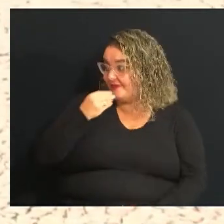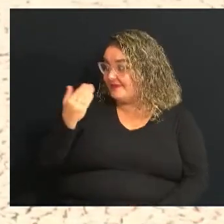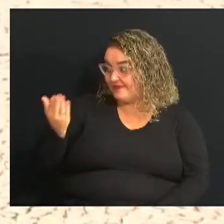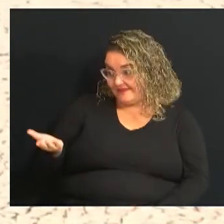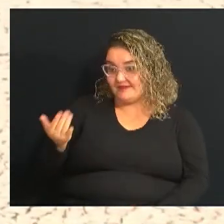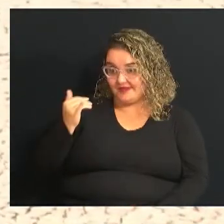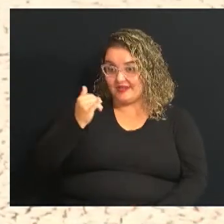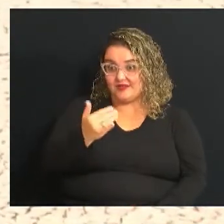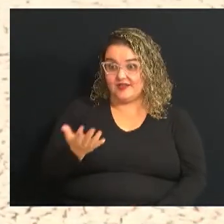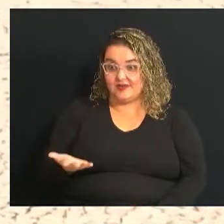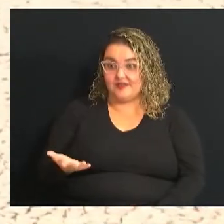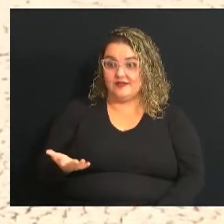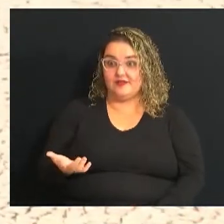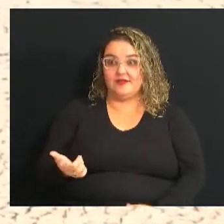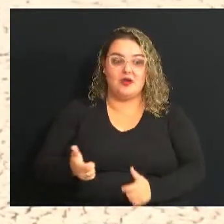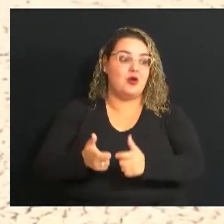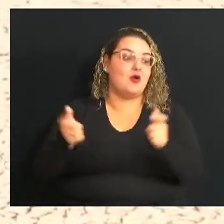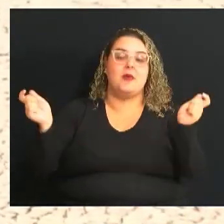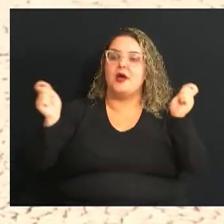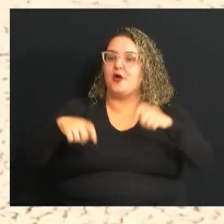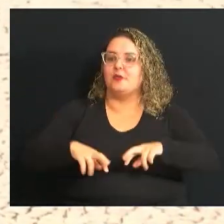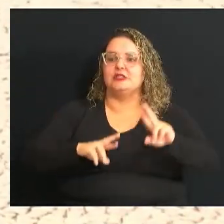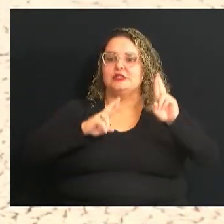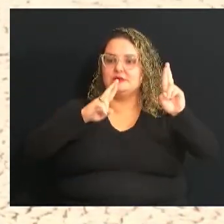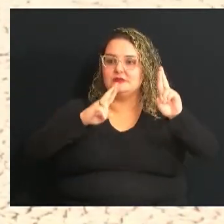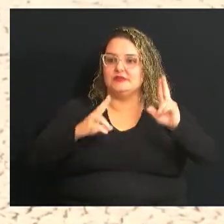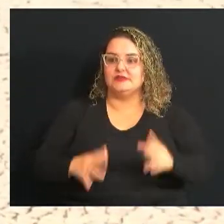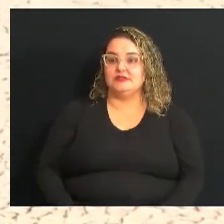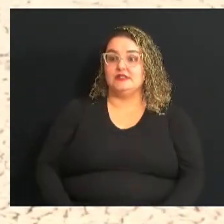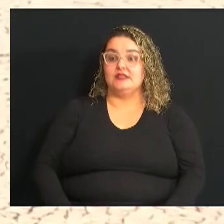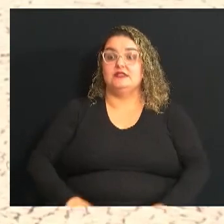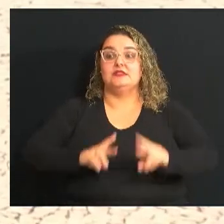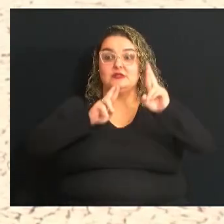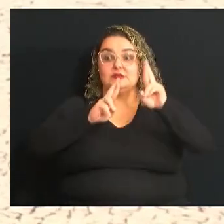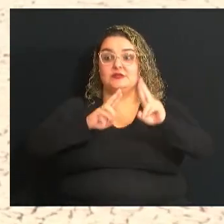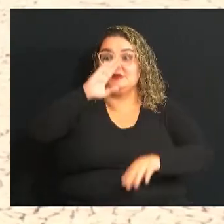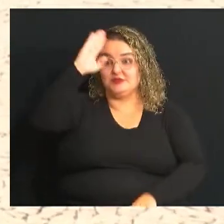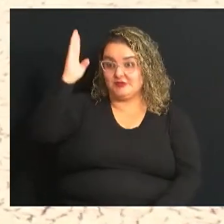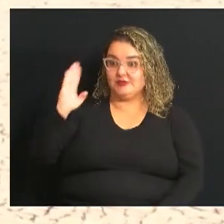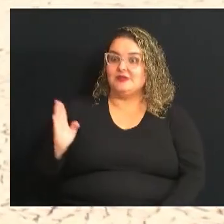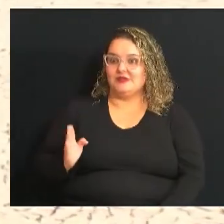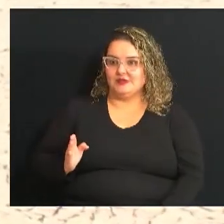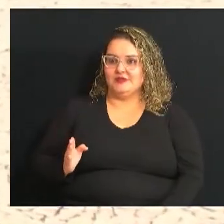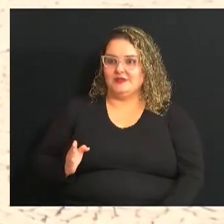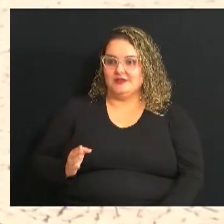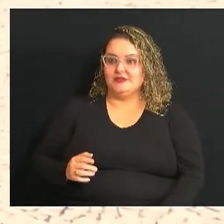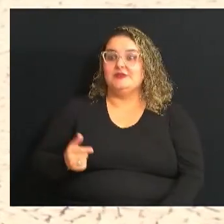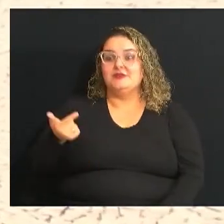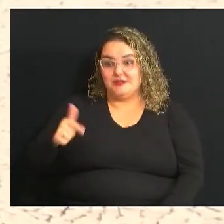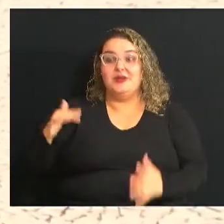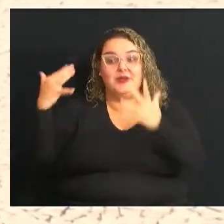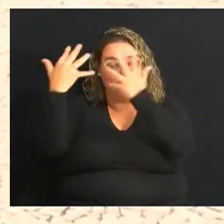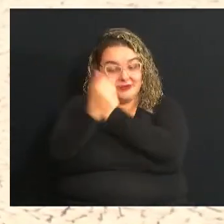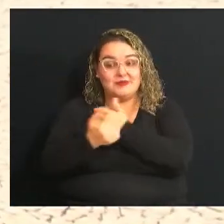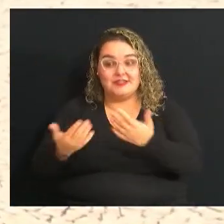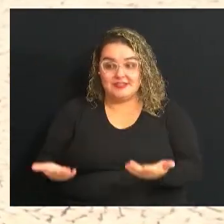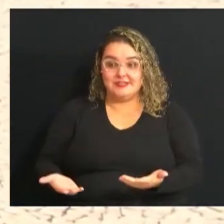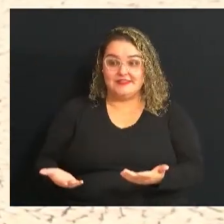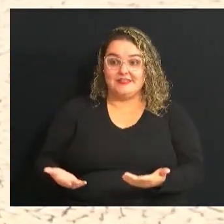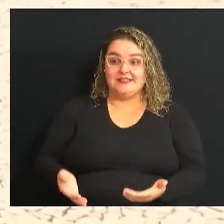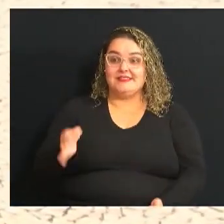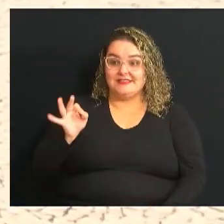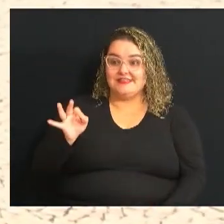Viviane, já tem gente esperando aqui no Largo do Rosário, já para guardar lugar, esse momento das 4